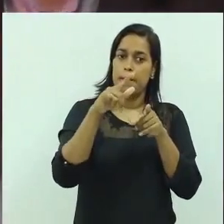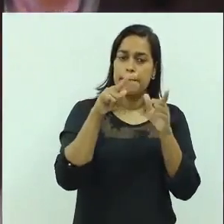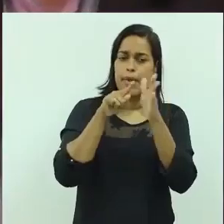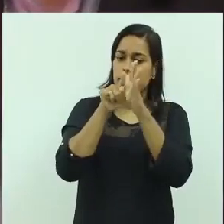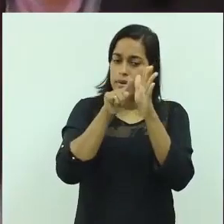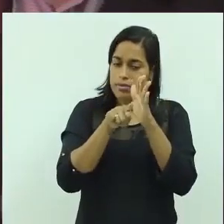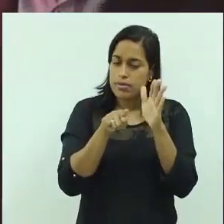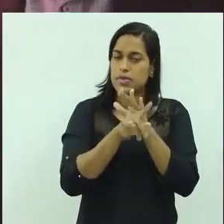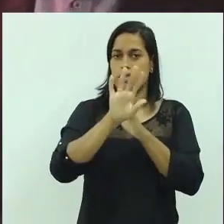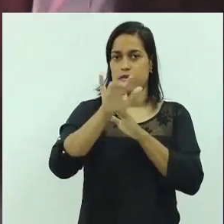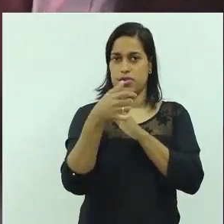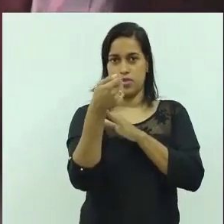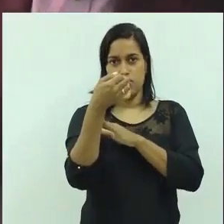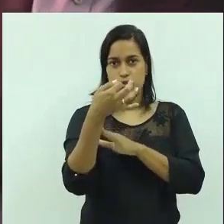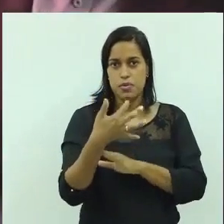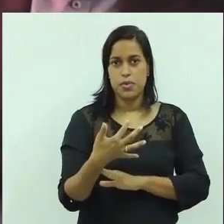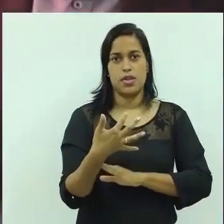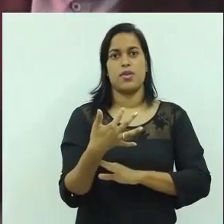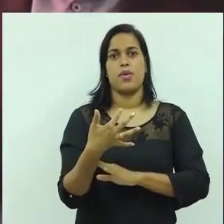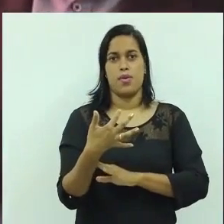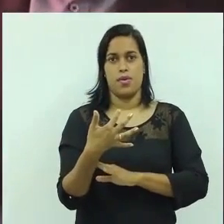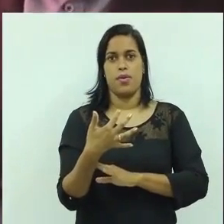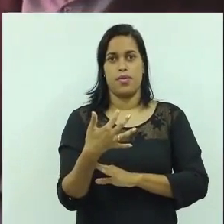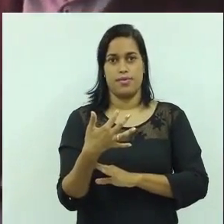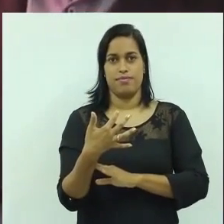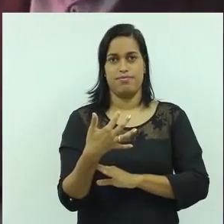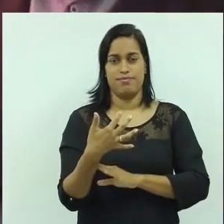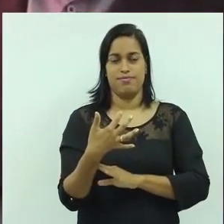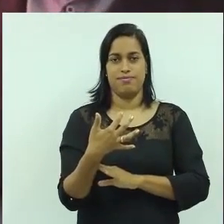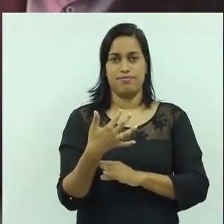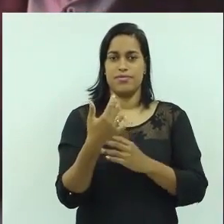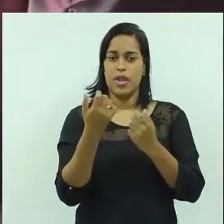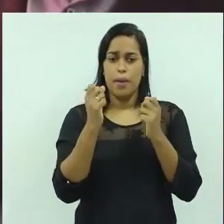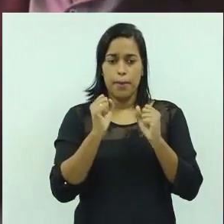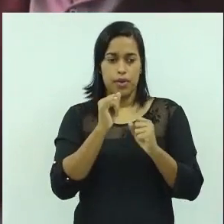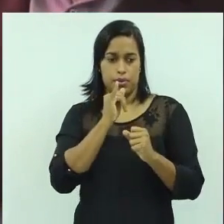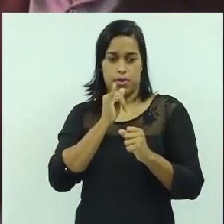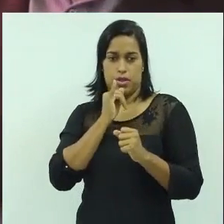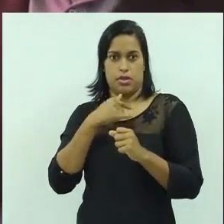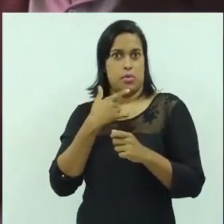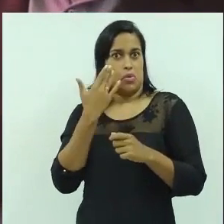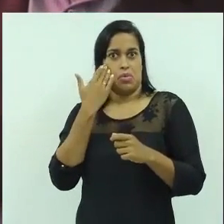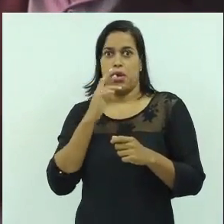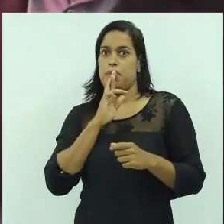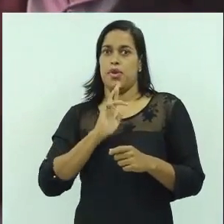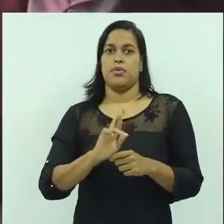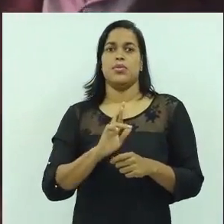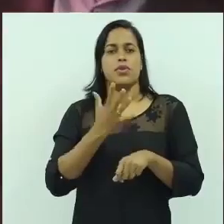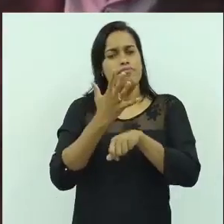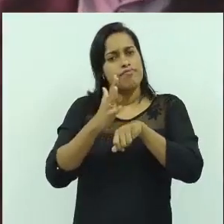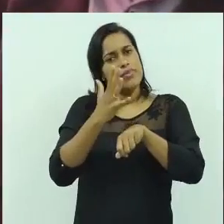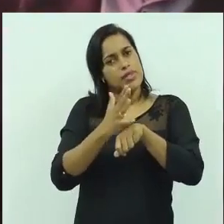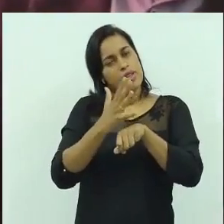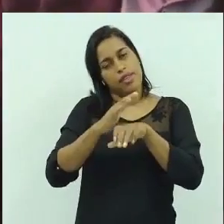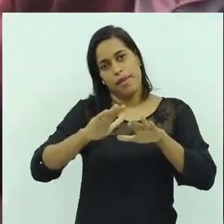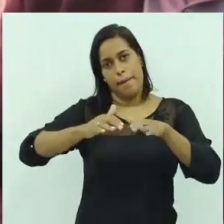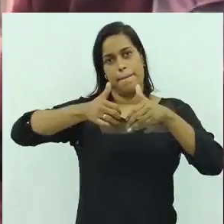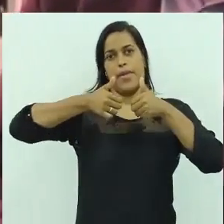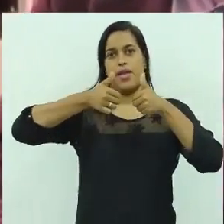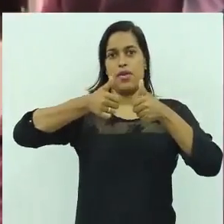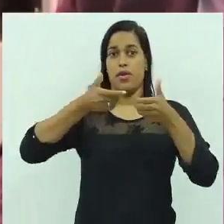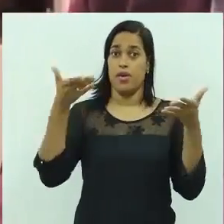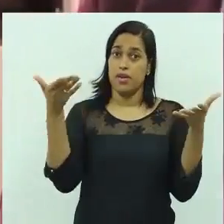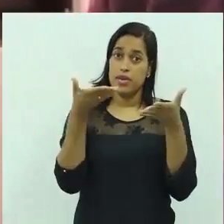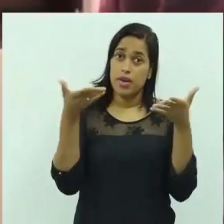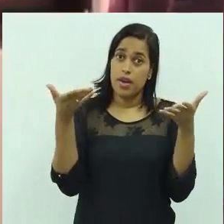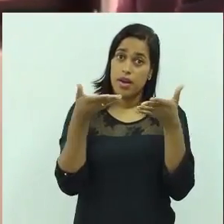como você bem colocou, podem nos tirar do eixo. Então, quanto mais treinar, melhor. E você traz agora o plano B